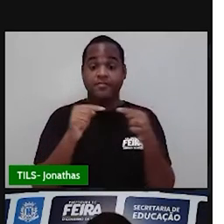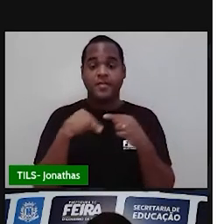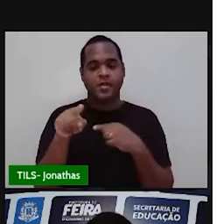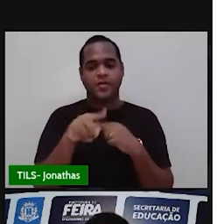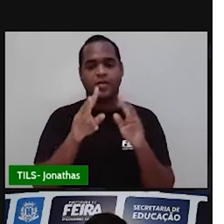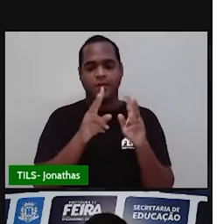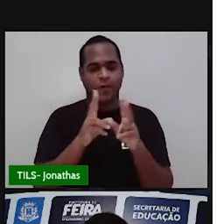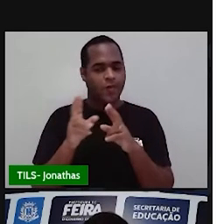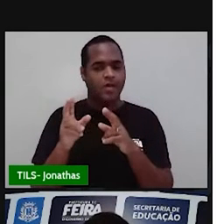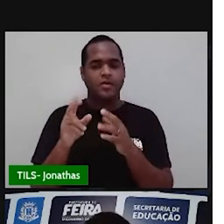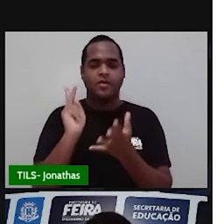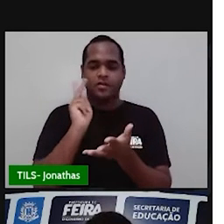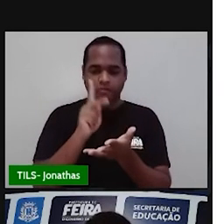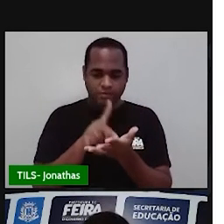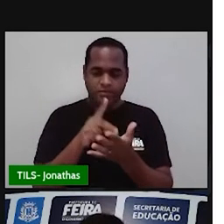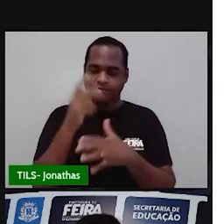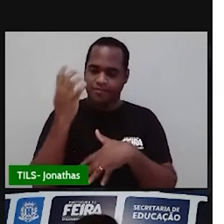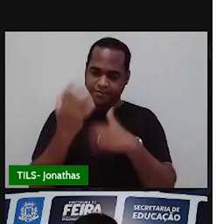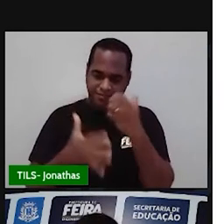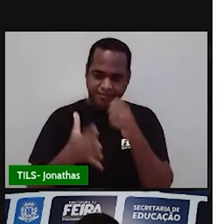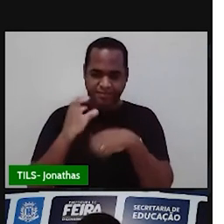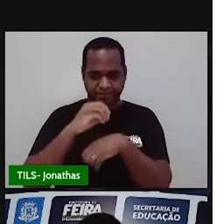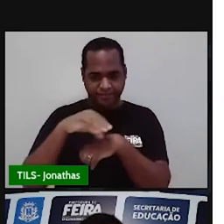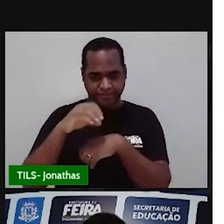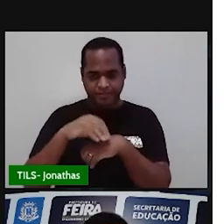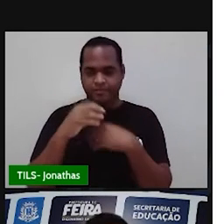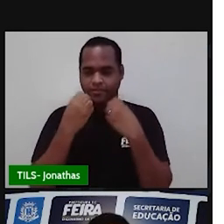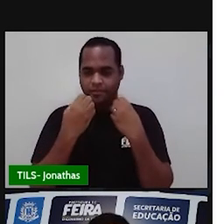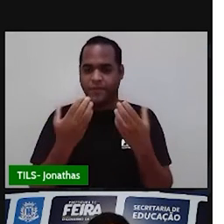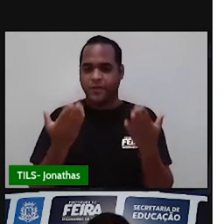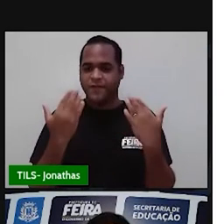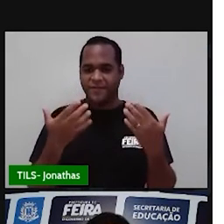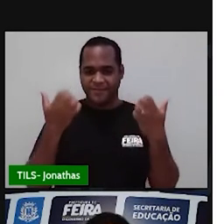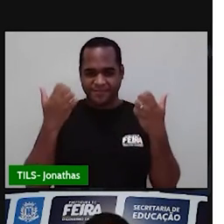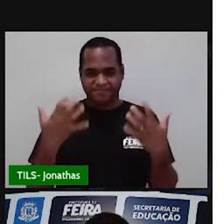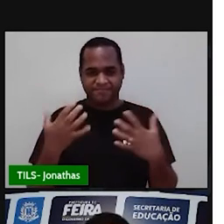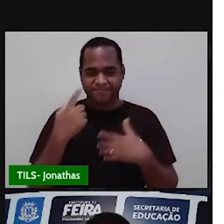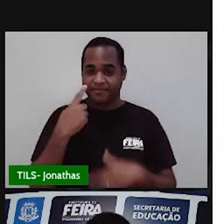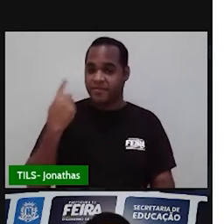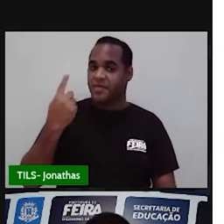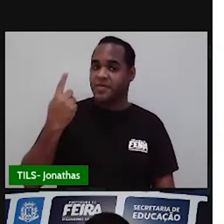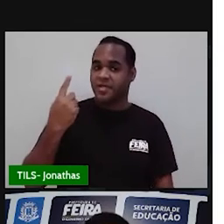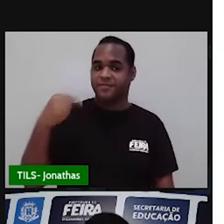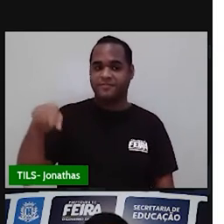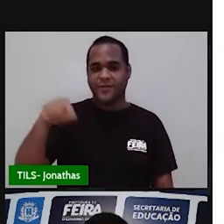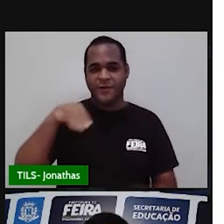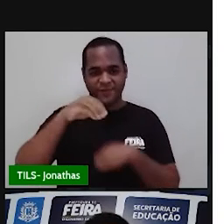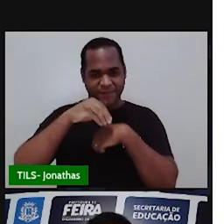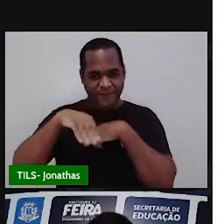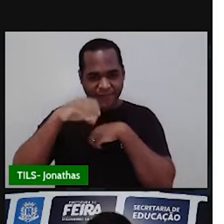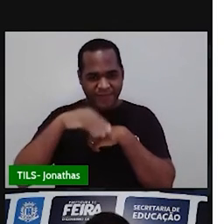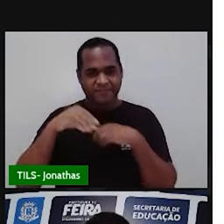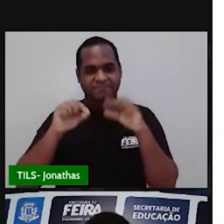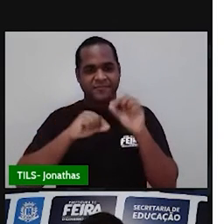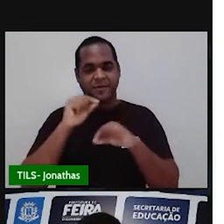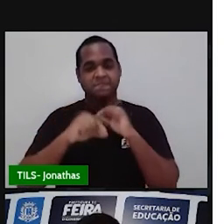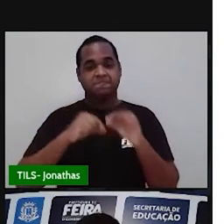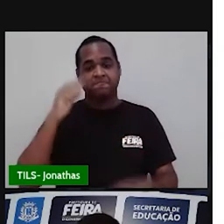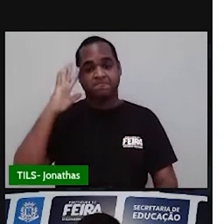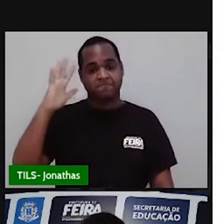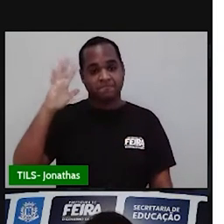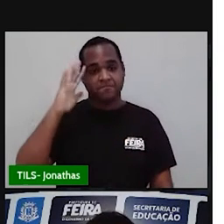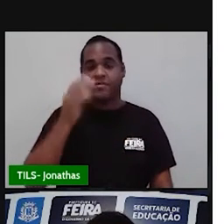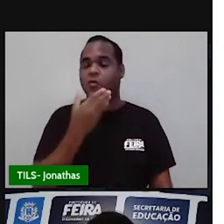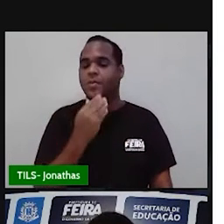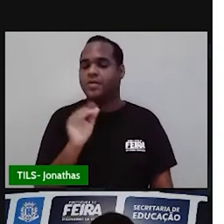de um jeito mais prático. Valeu? Vem, vamos lá. Primeiro eu trago para você esse pensamento aí, né, desse